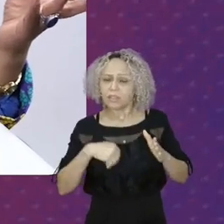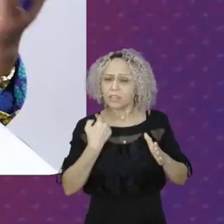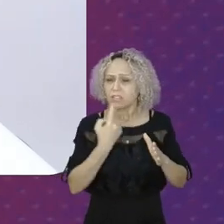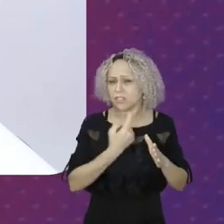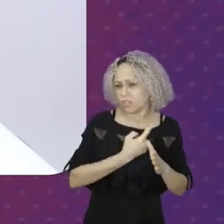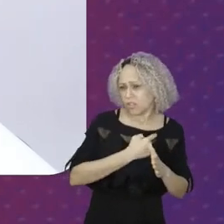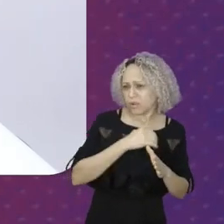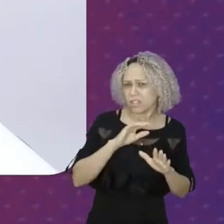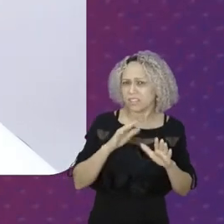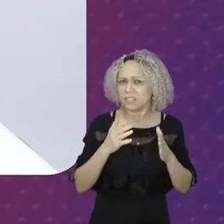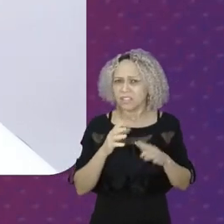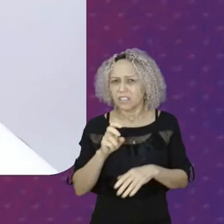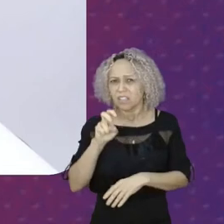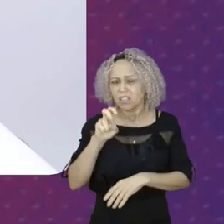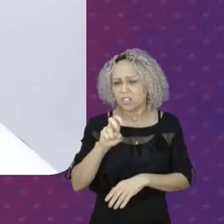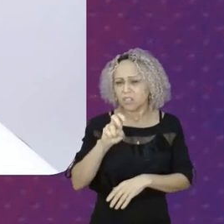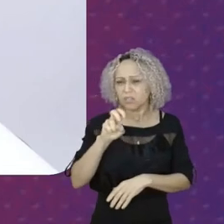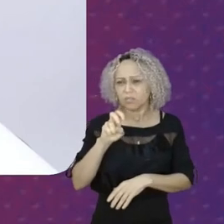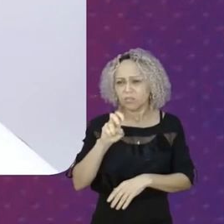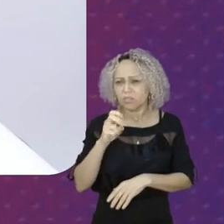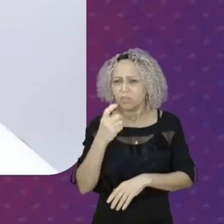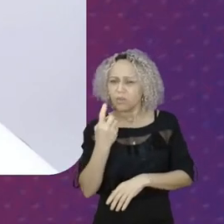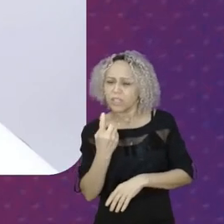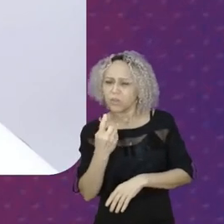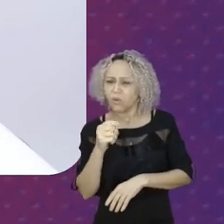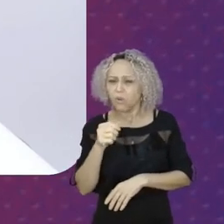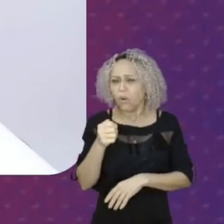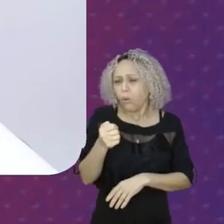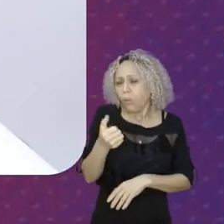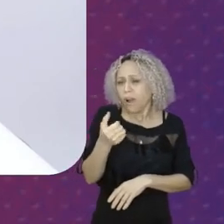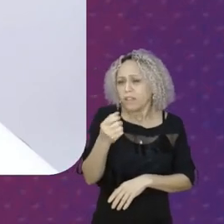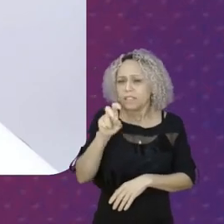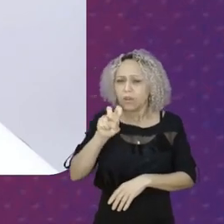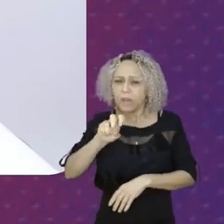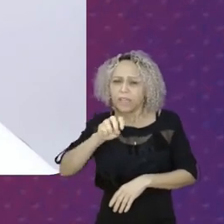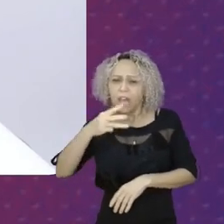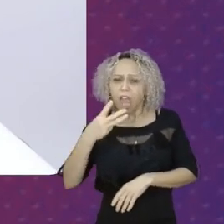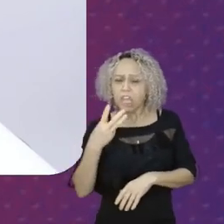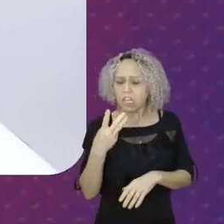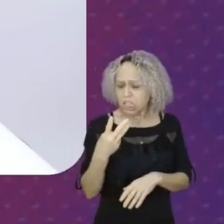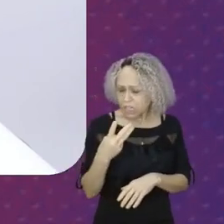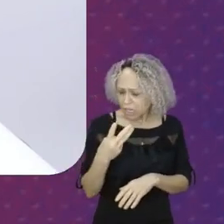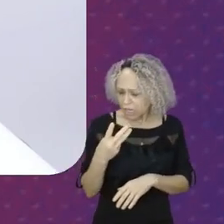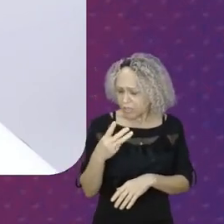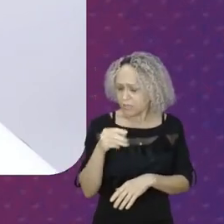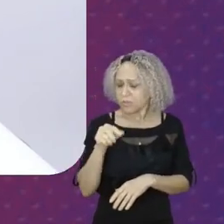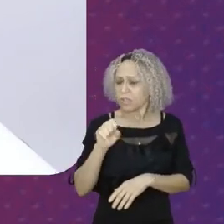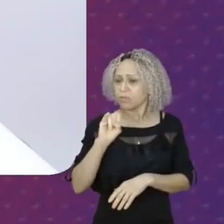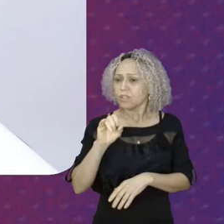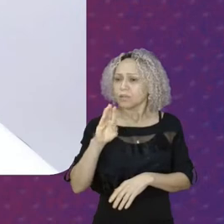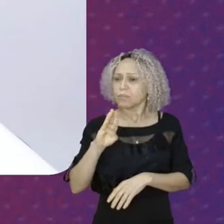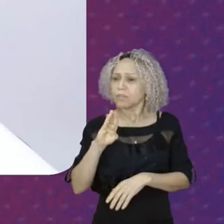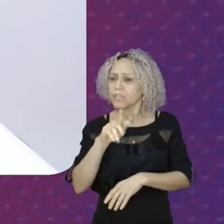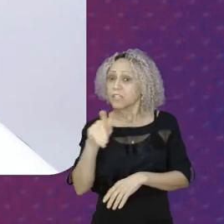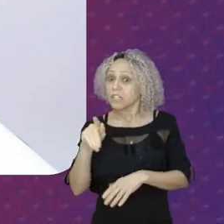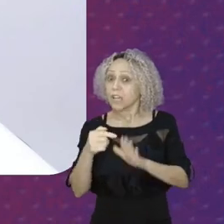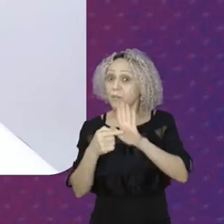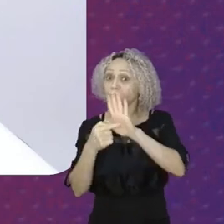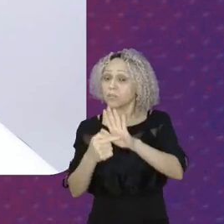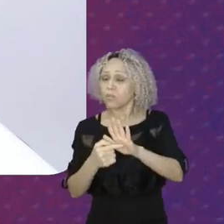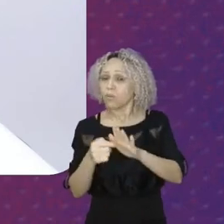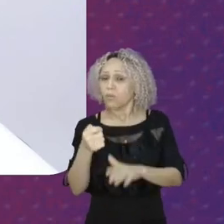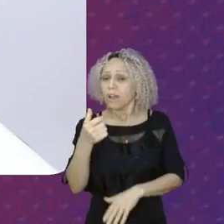51, agora no último IBGE somos quase 53% da população brasileira,